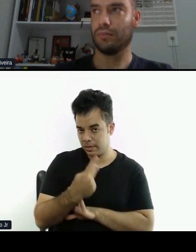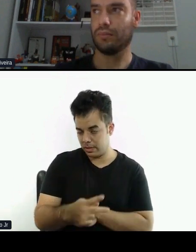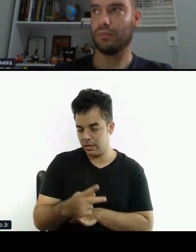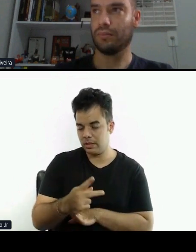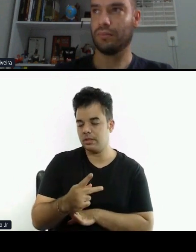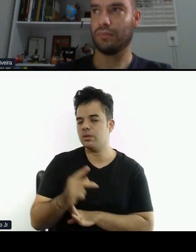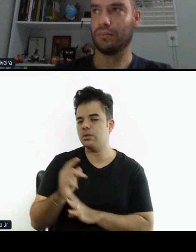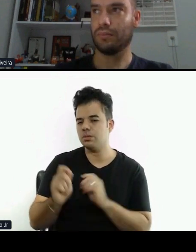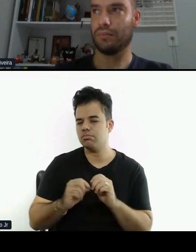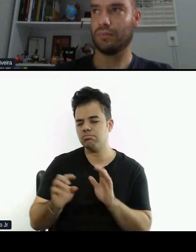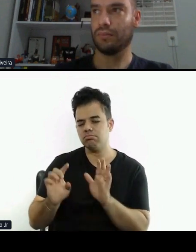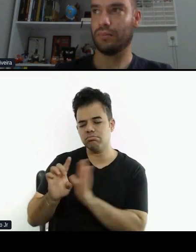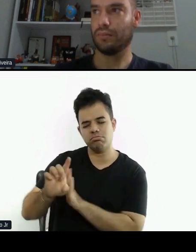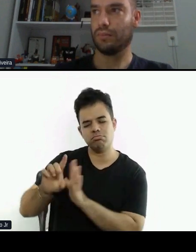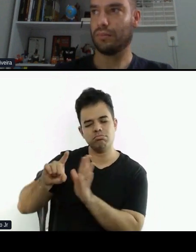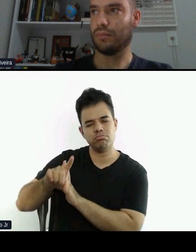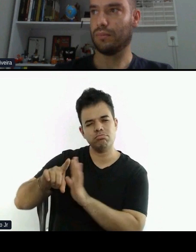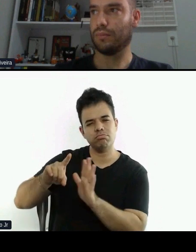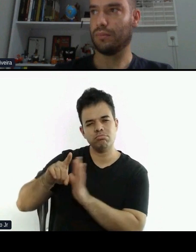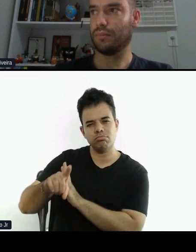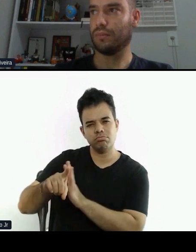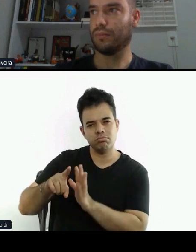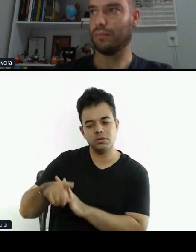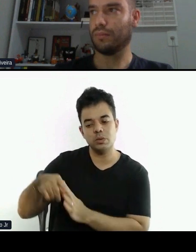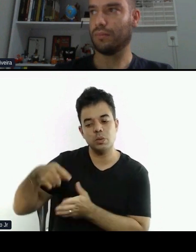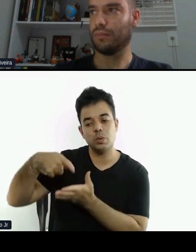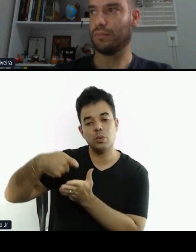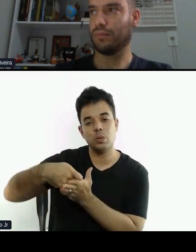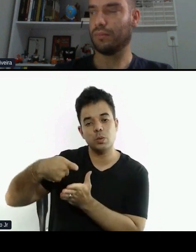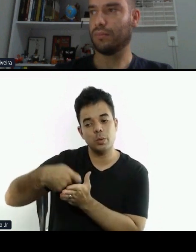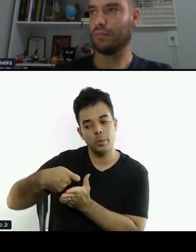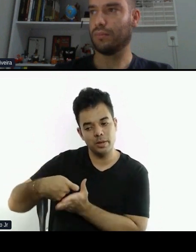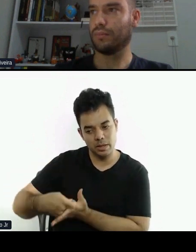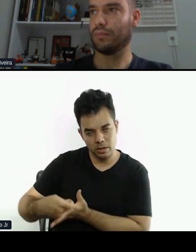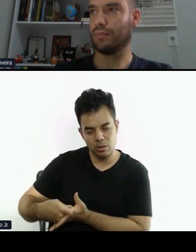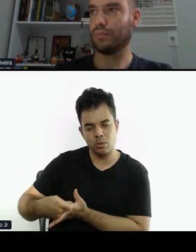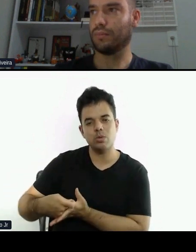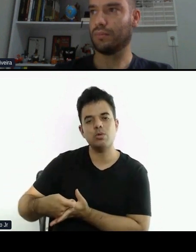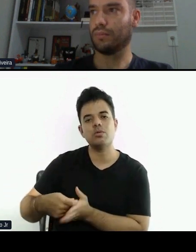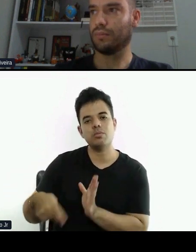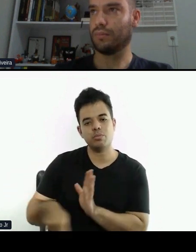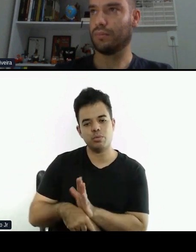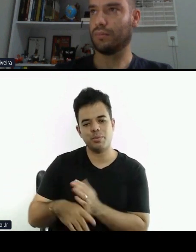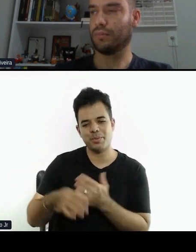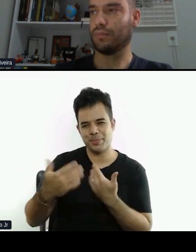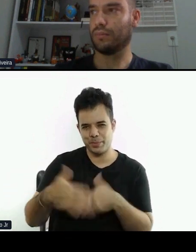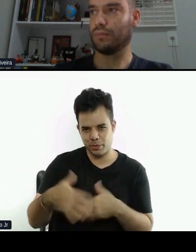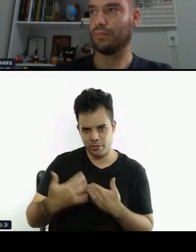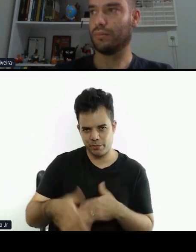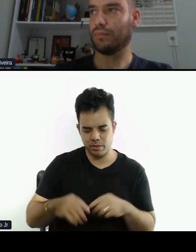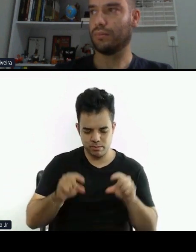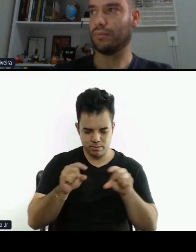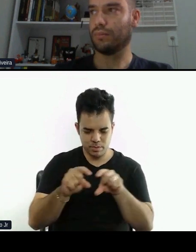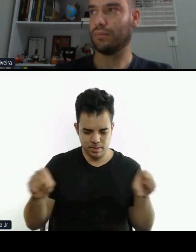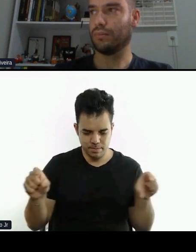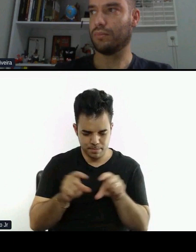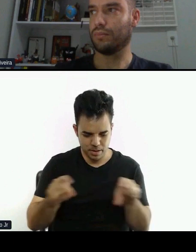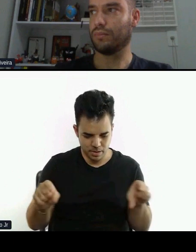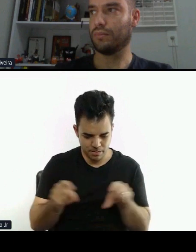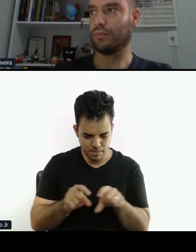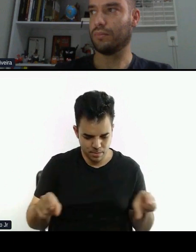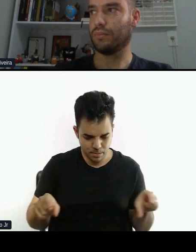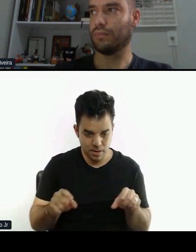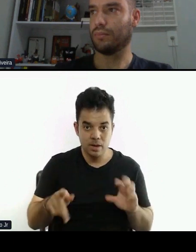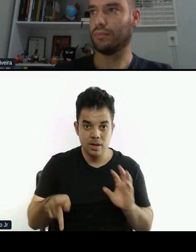nas questões que são exigidas lá nas provas, né, do concurso público, você ter